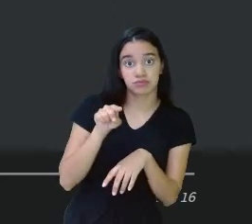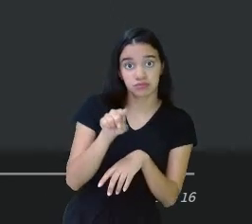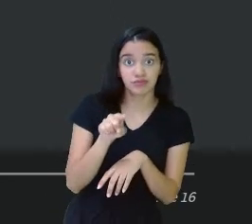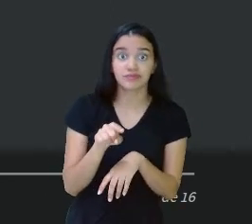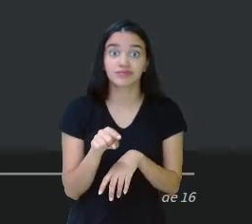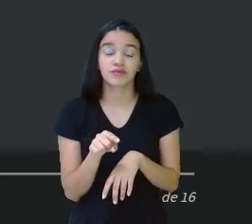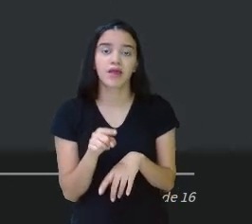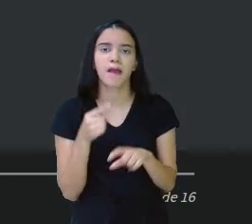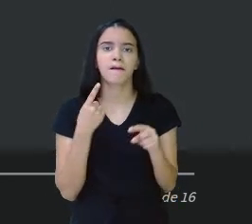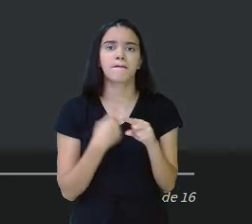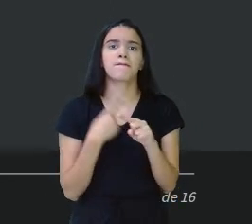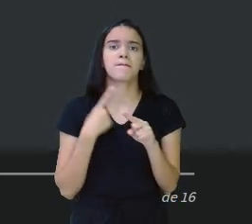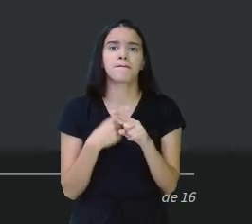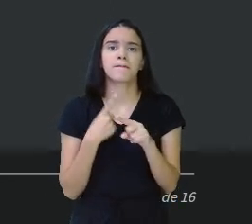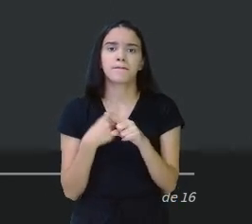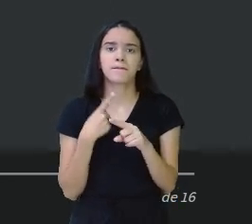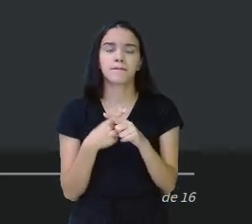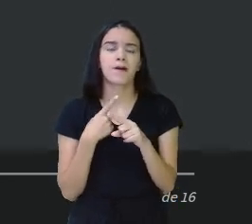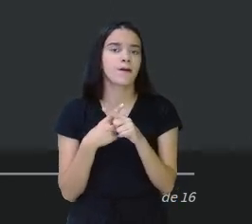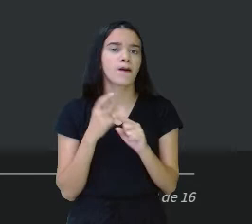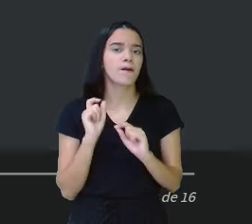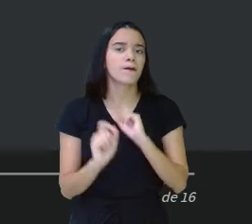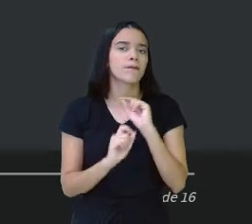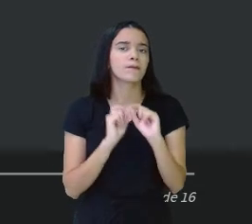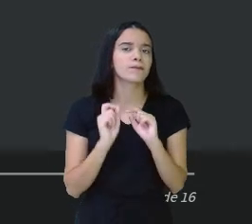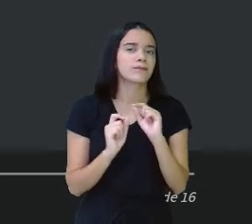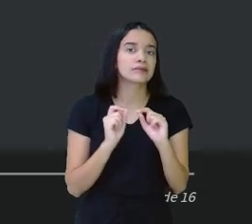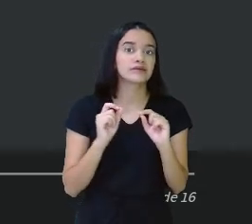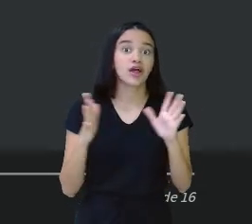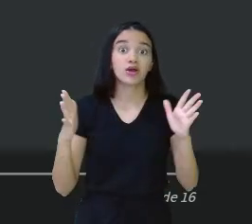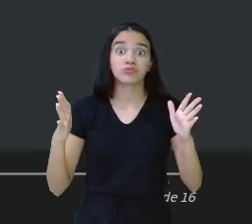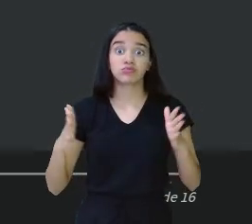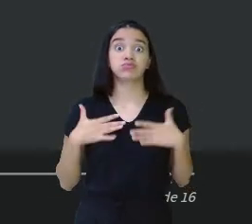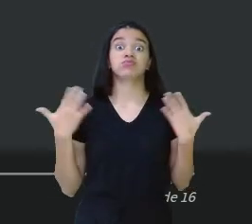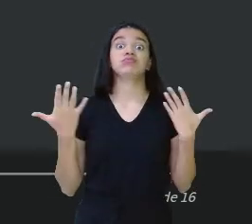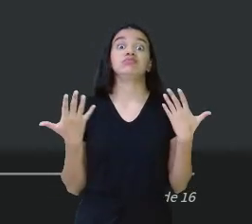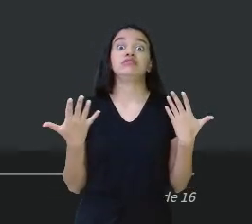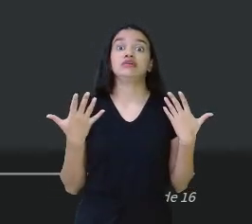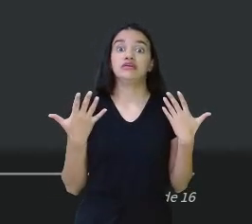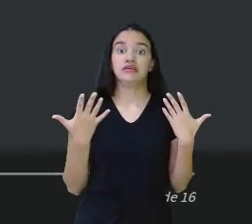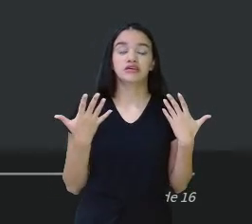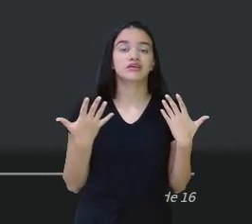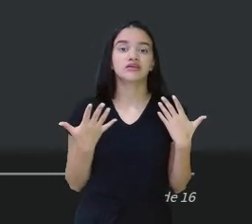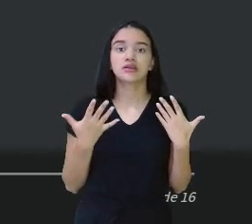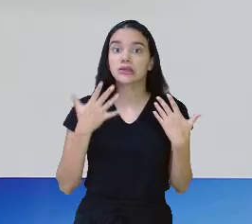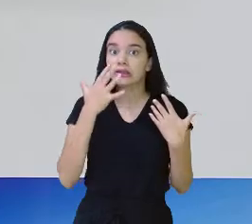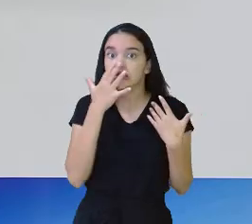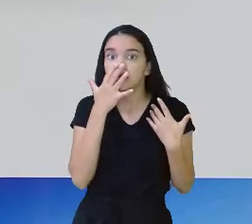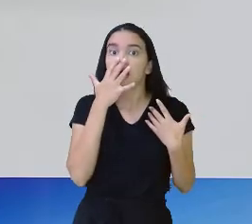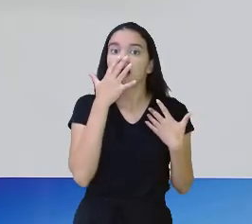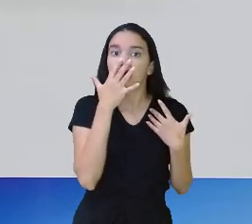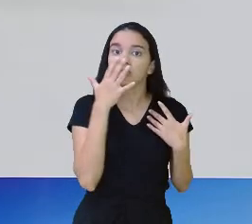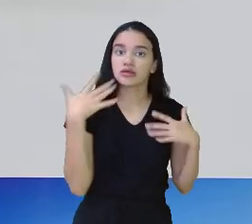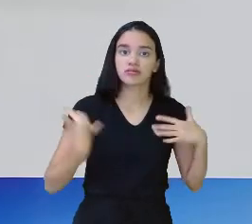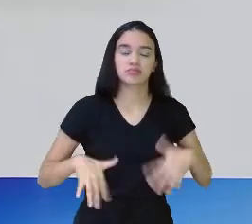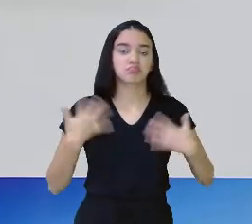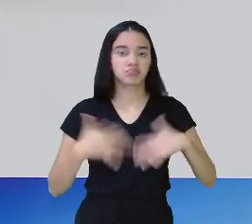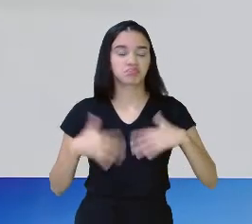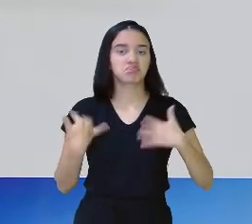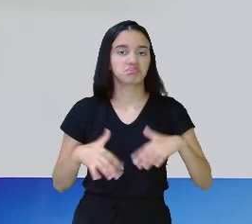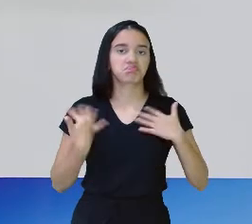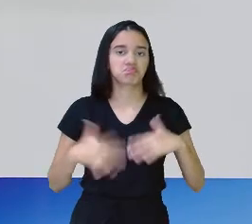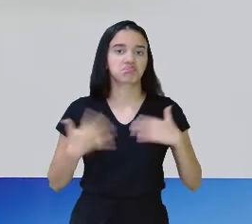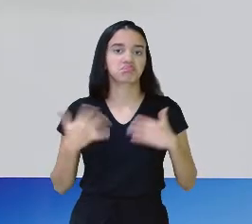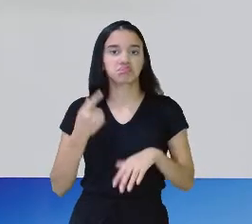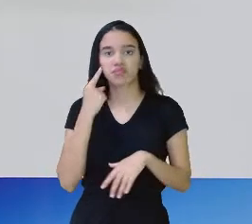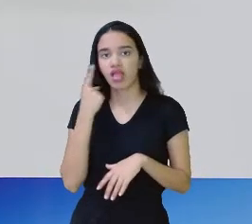exclamação, porque ele está se espantando, se admirando com a capacidade desse molusco,